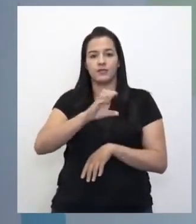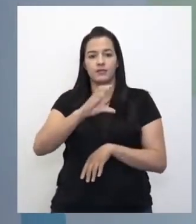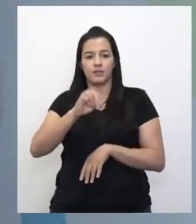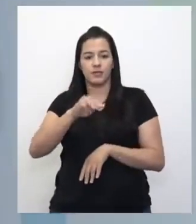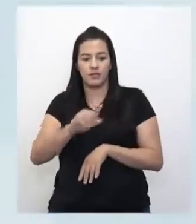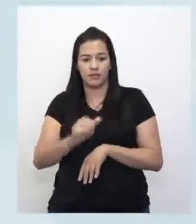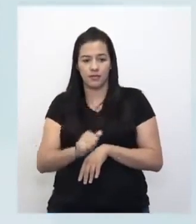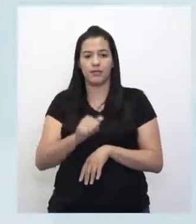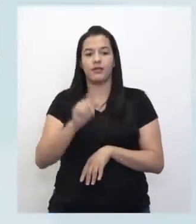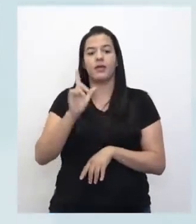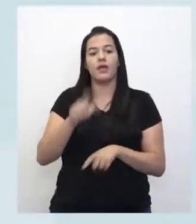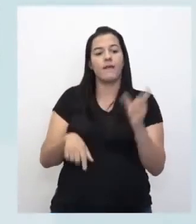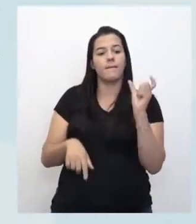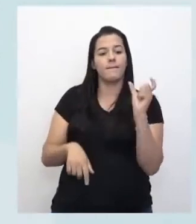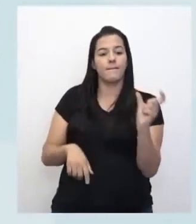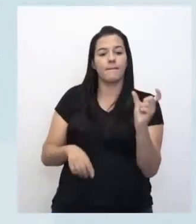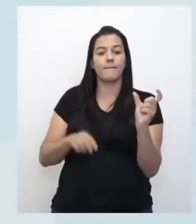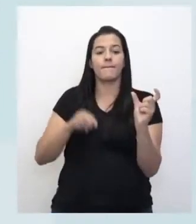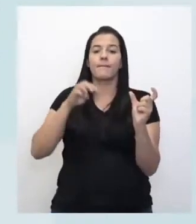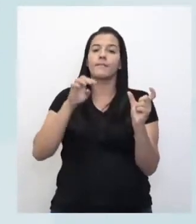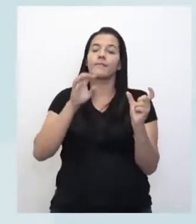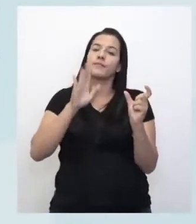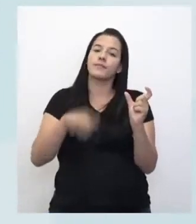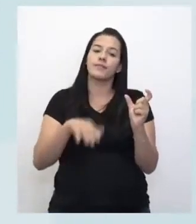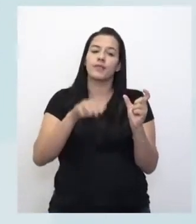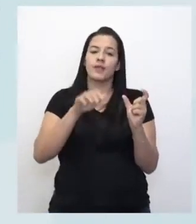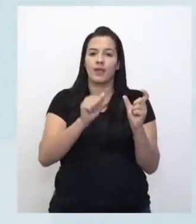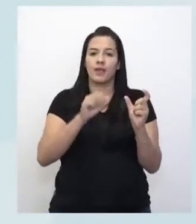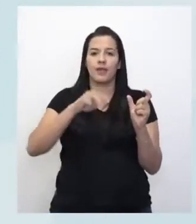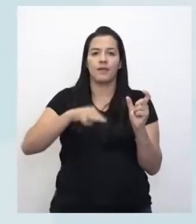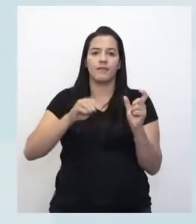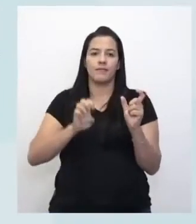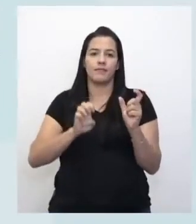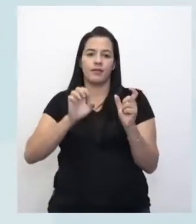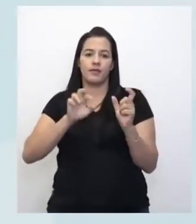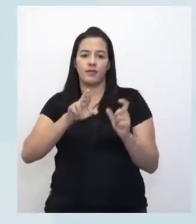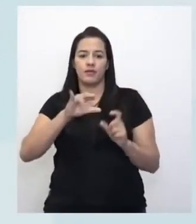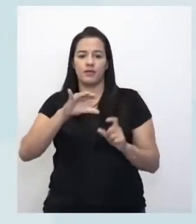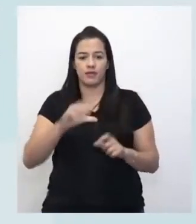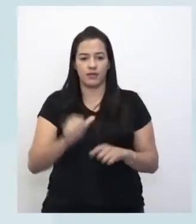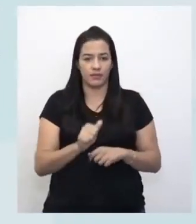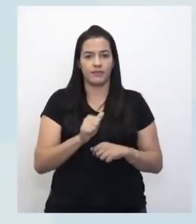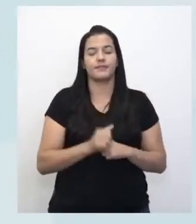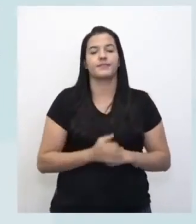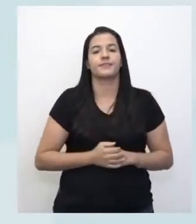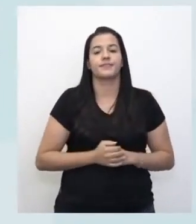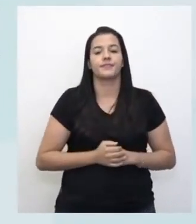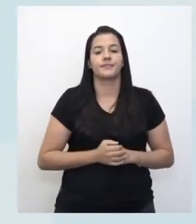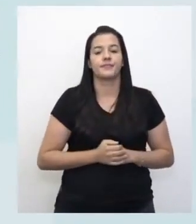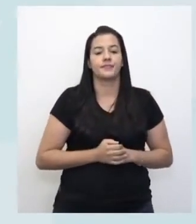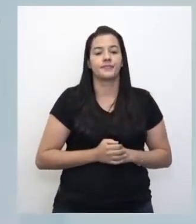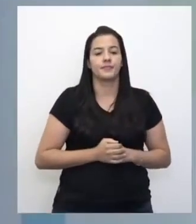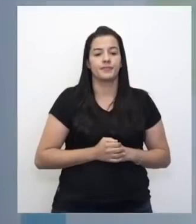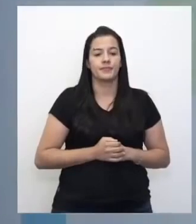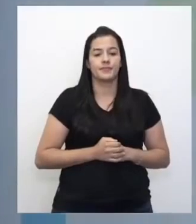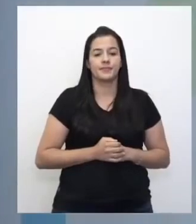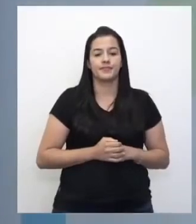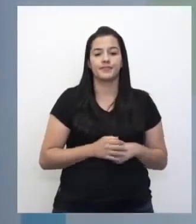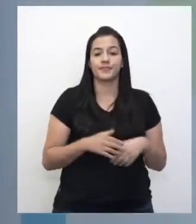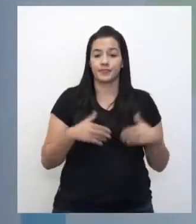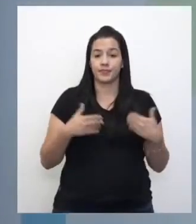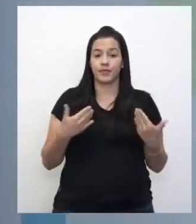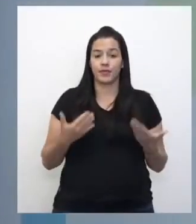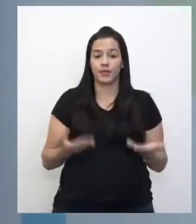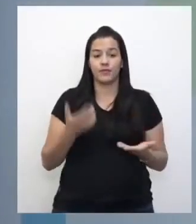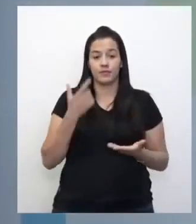um anagrama da palavra América, se você misturar as letras aqui, de Iracema, você forma a palavra América. Então, vamos